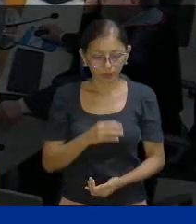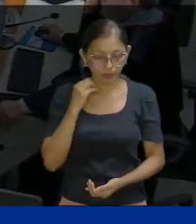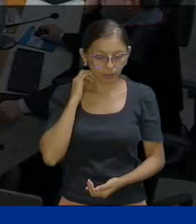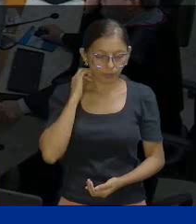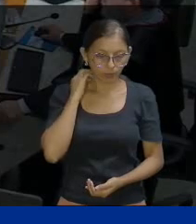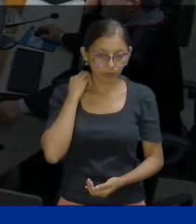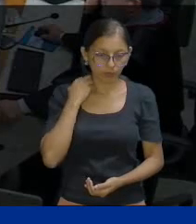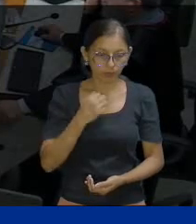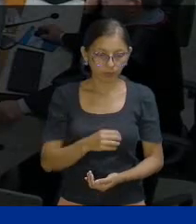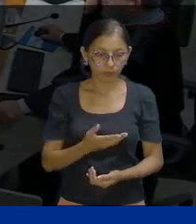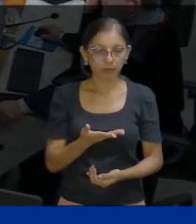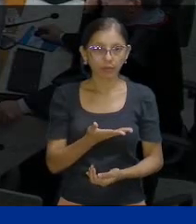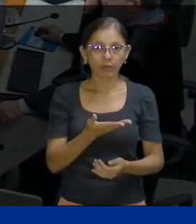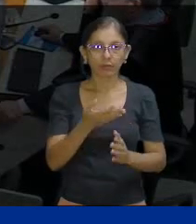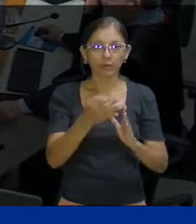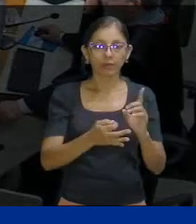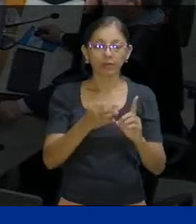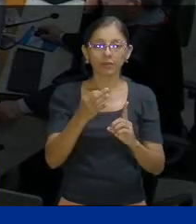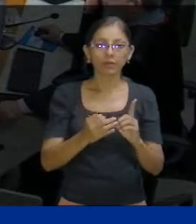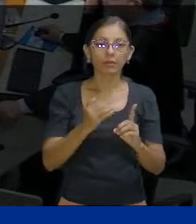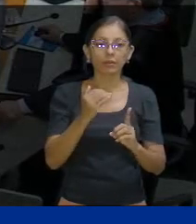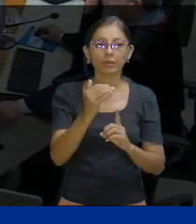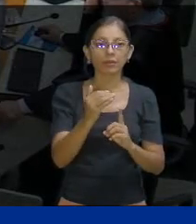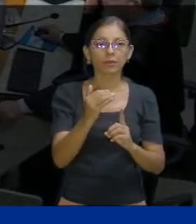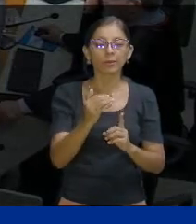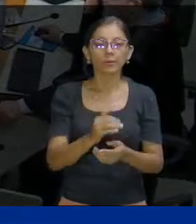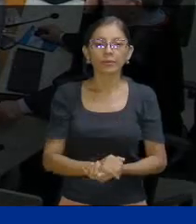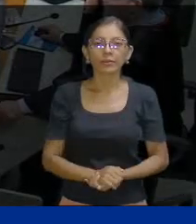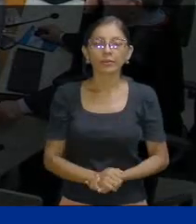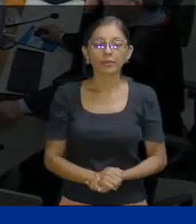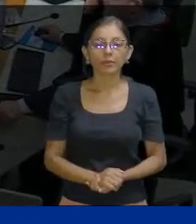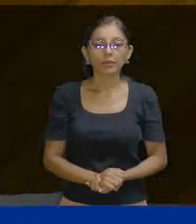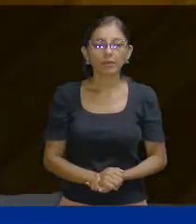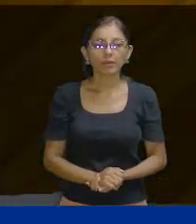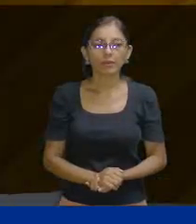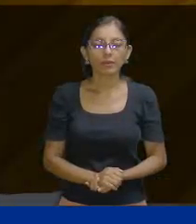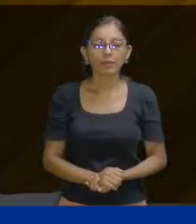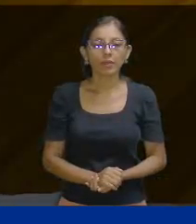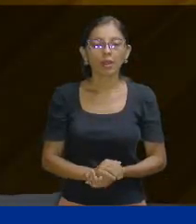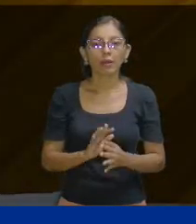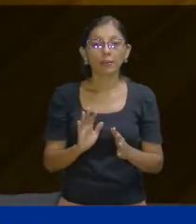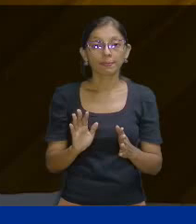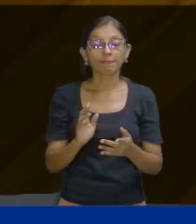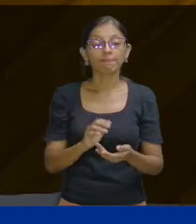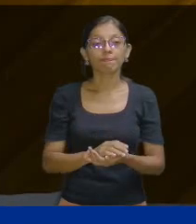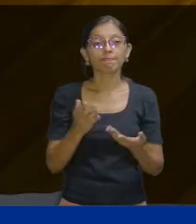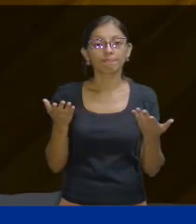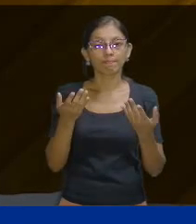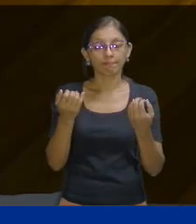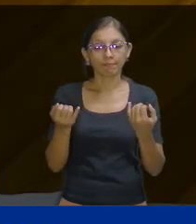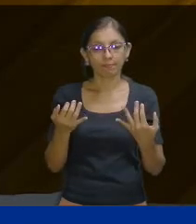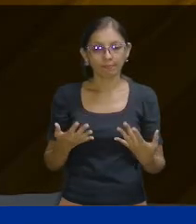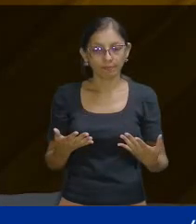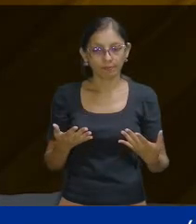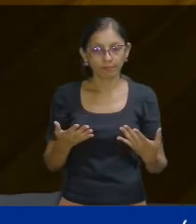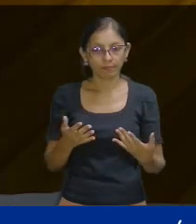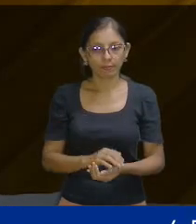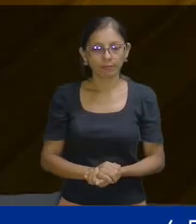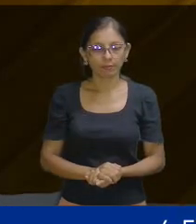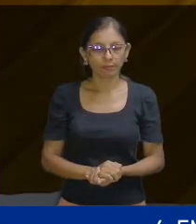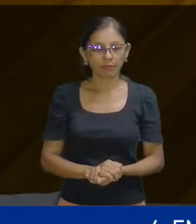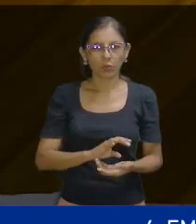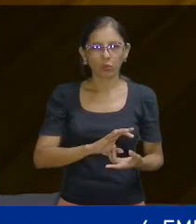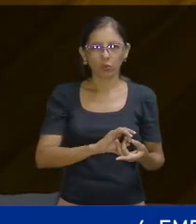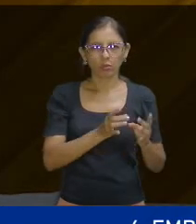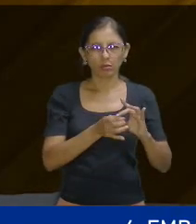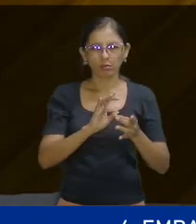A senhora procuradora. Imagem ampla do Obrigada, senhor plenário. presidente. Excelências, em brevíssimas linhas, Foco na procuradora eleitoral, contexto